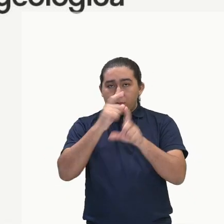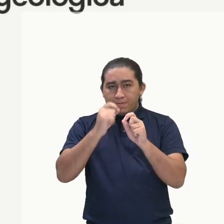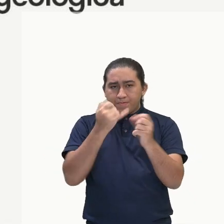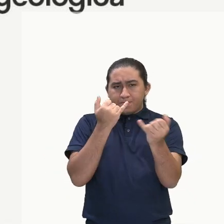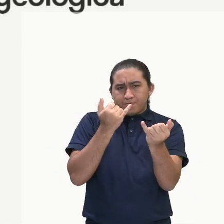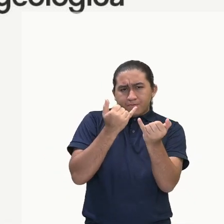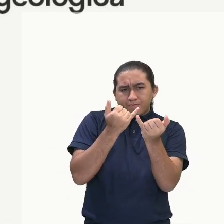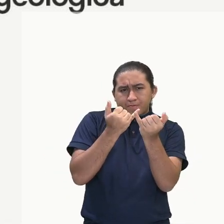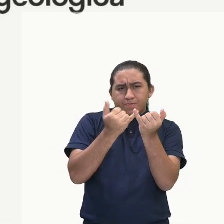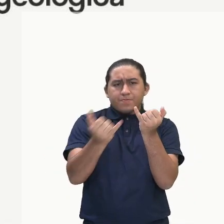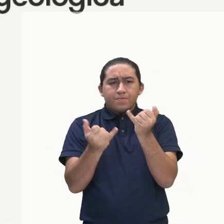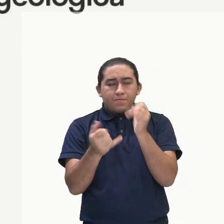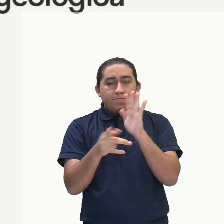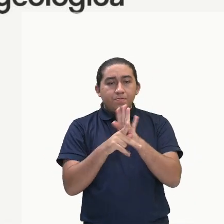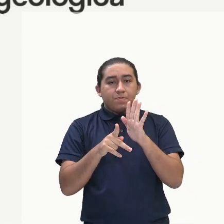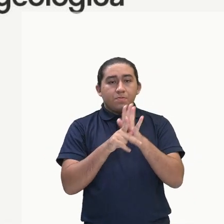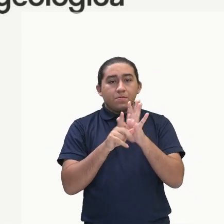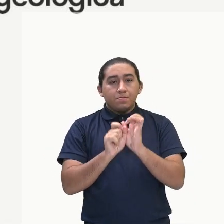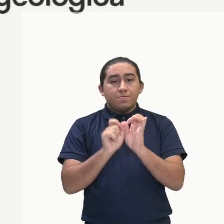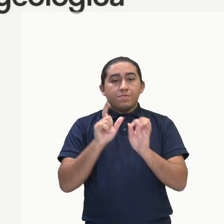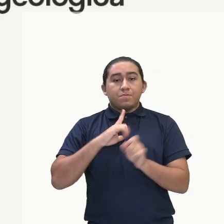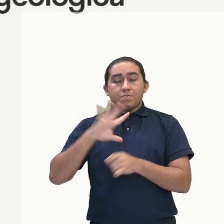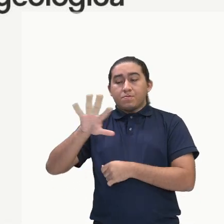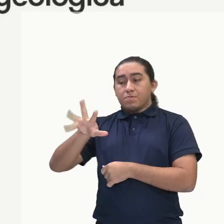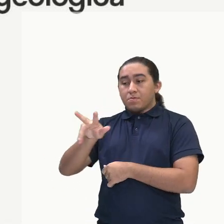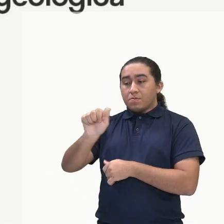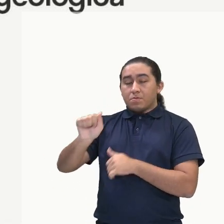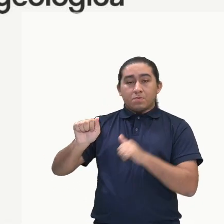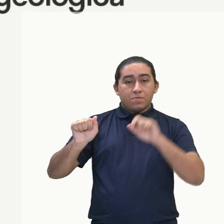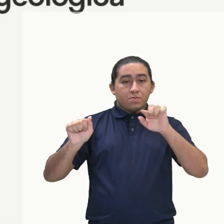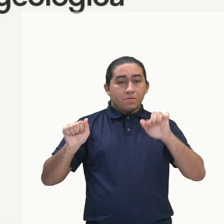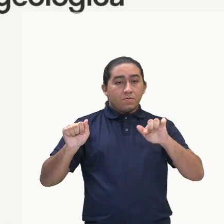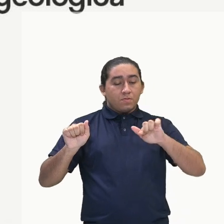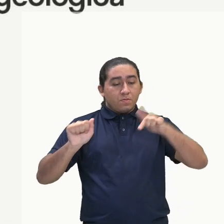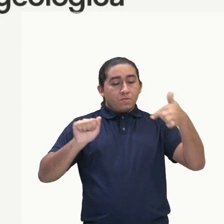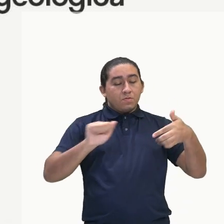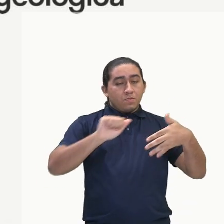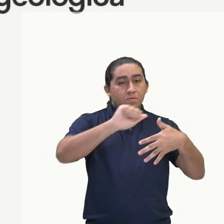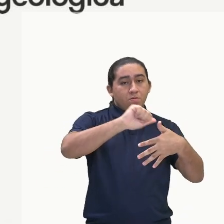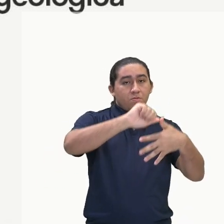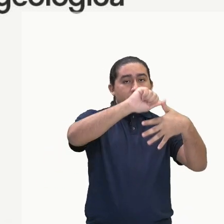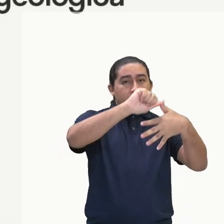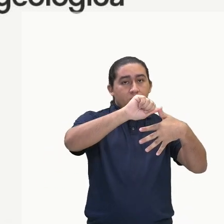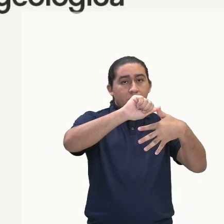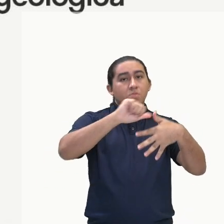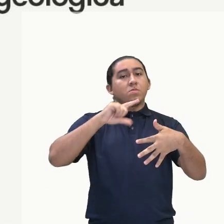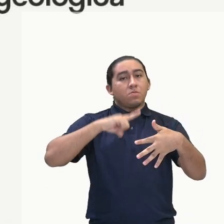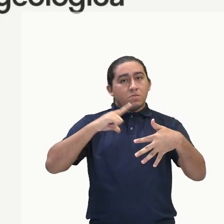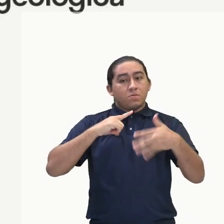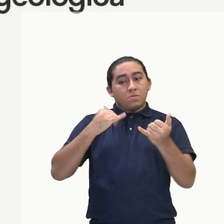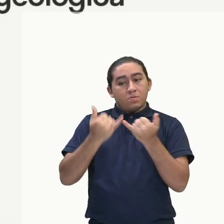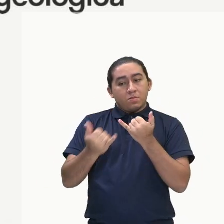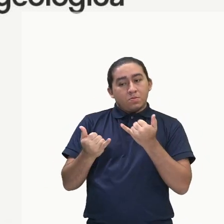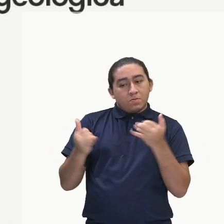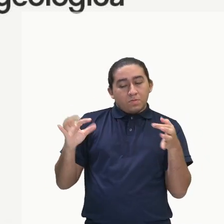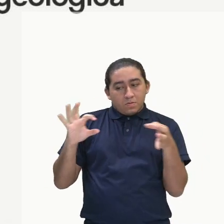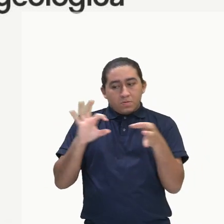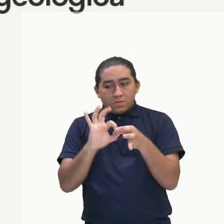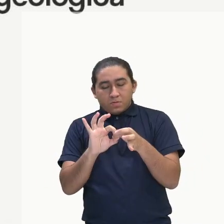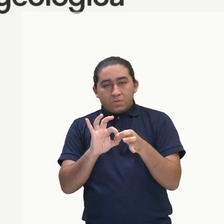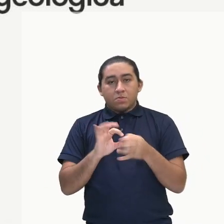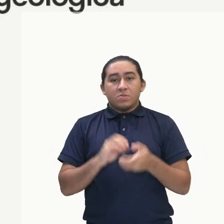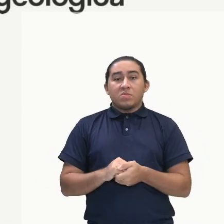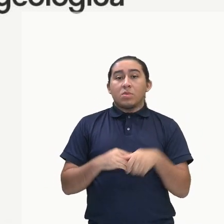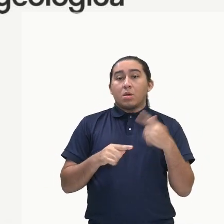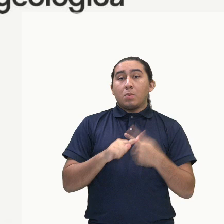similaridade entre a costa ocidental de África e a costa oriental da América do Sul. Né? Então, uma vez que as